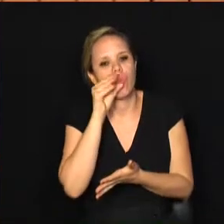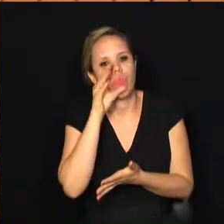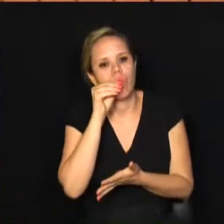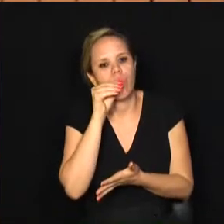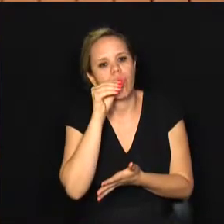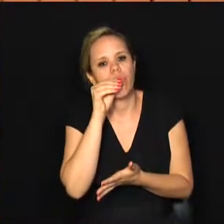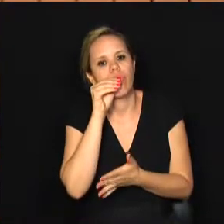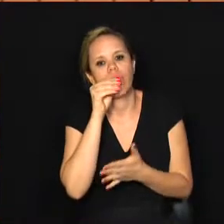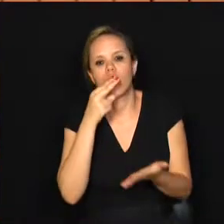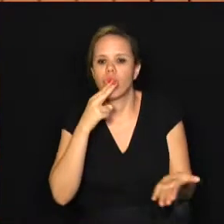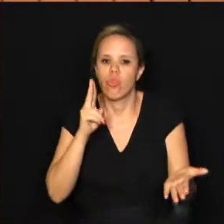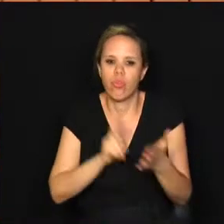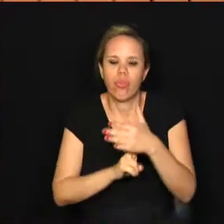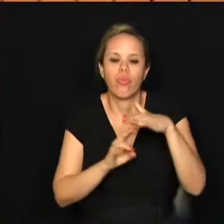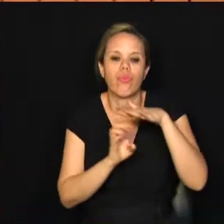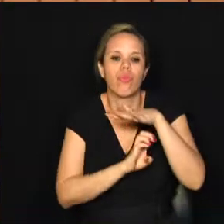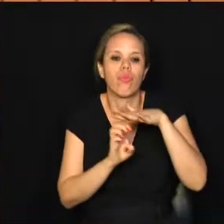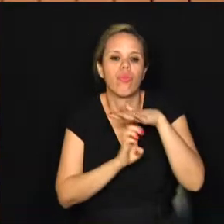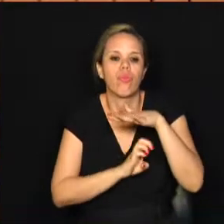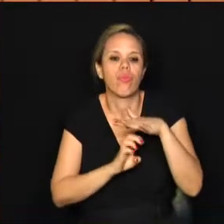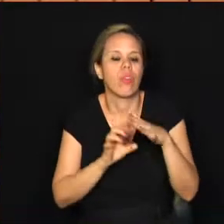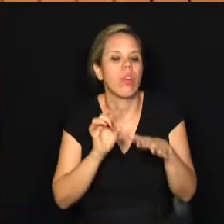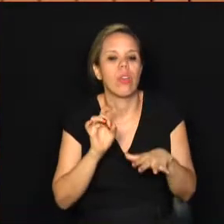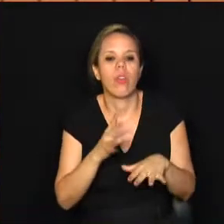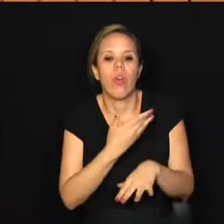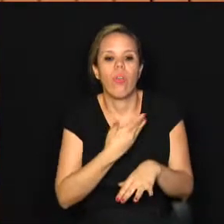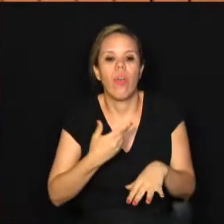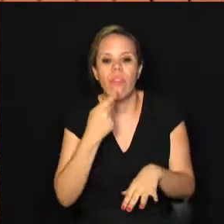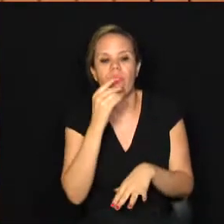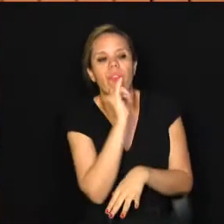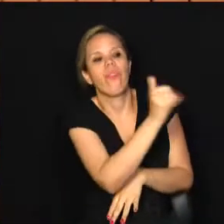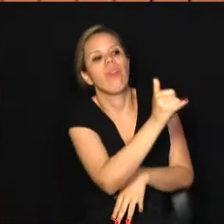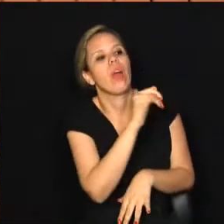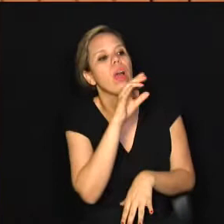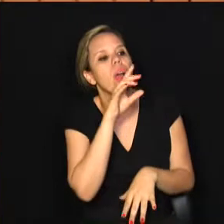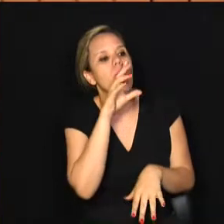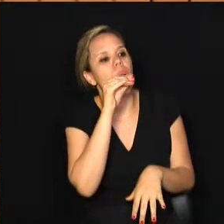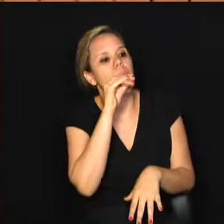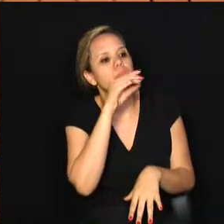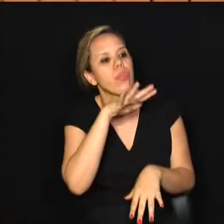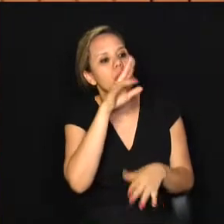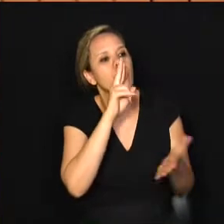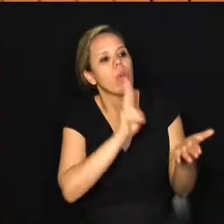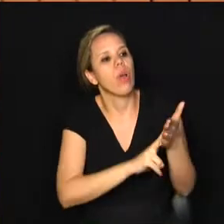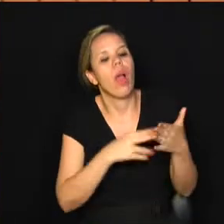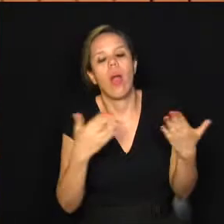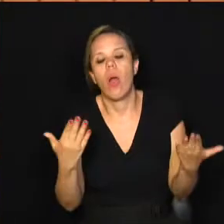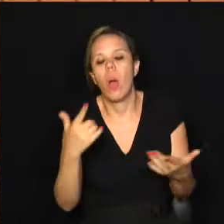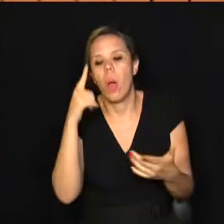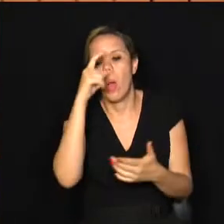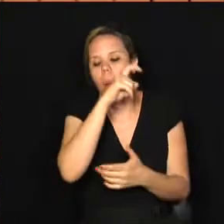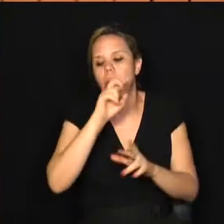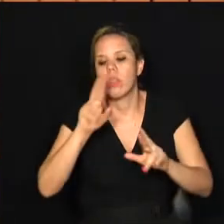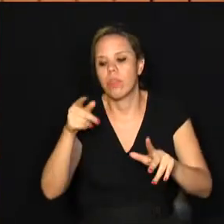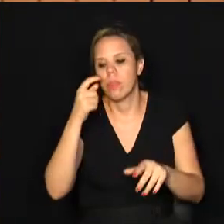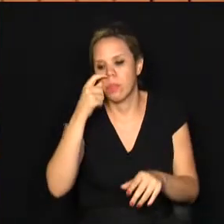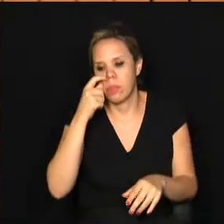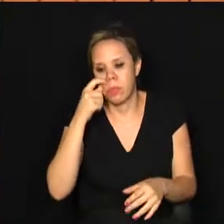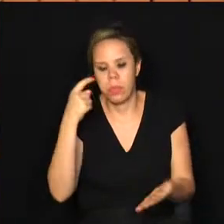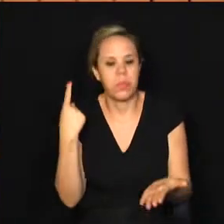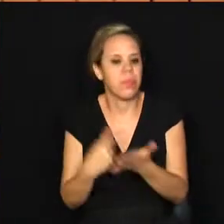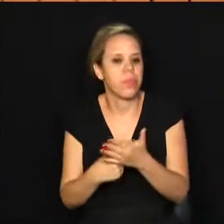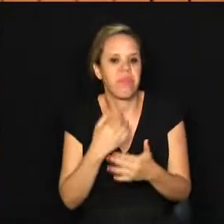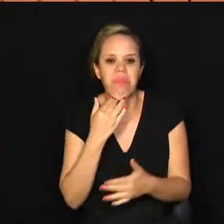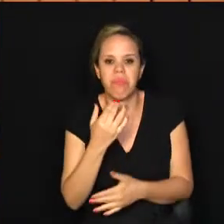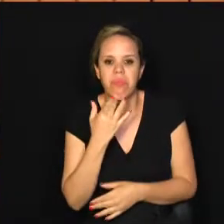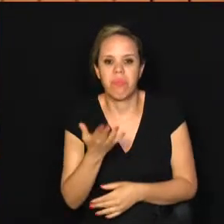de Correio. Eles querem simplesmente dizer para os trabalhadores que agora a situação está diferente e que o acordo não vale